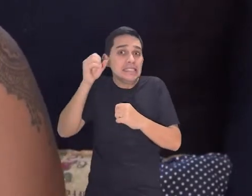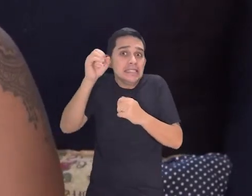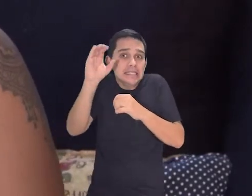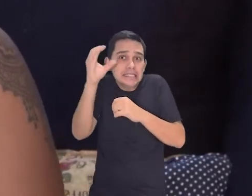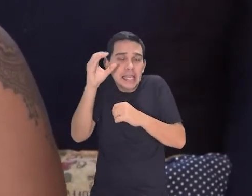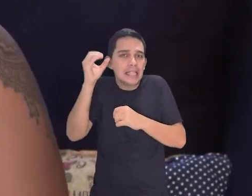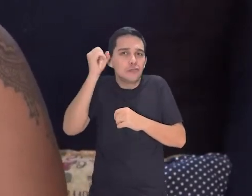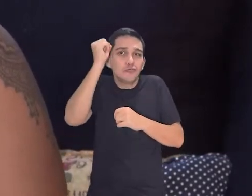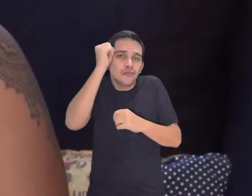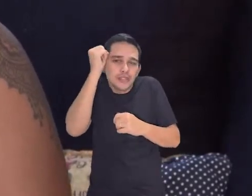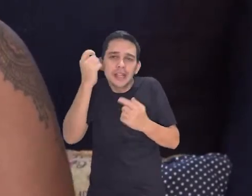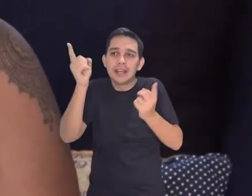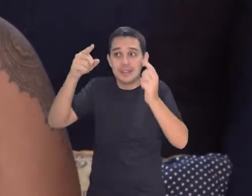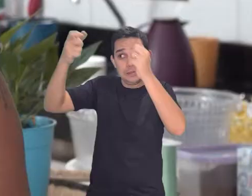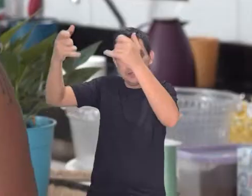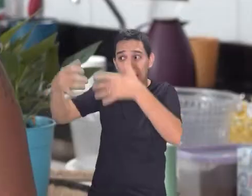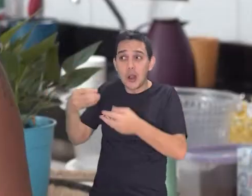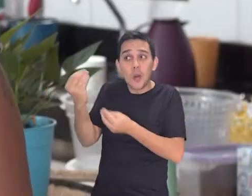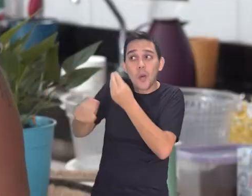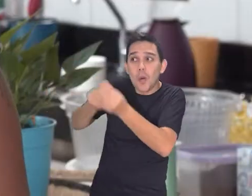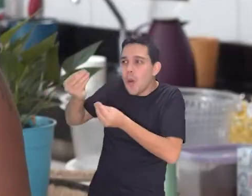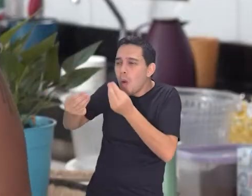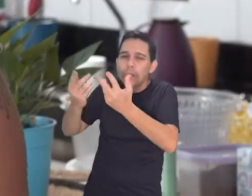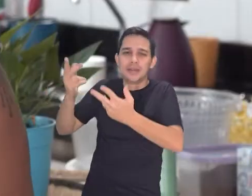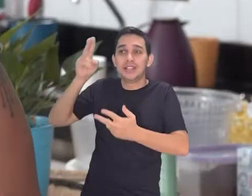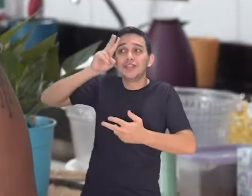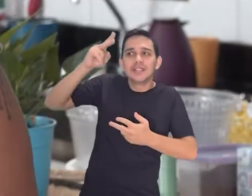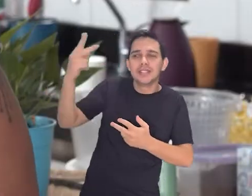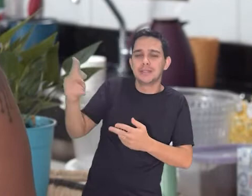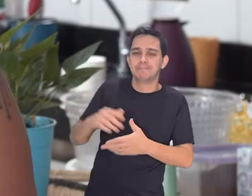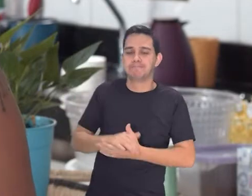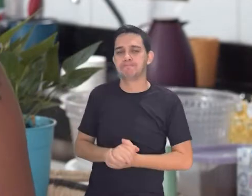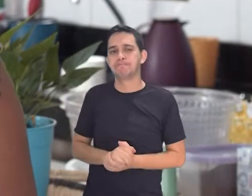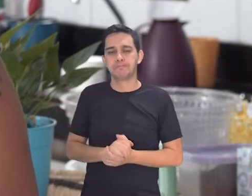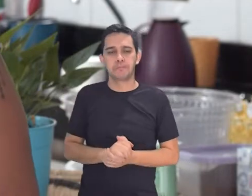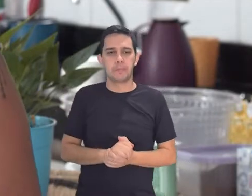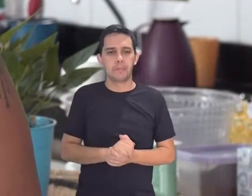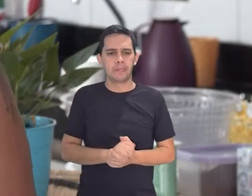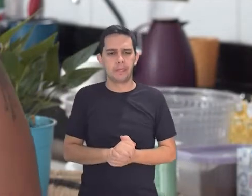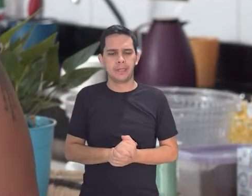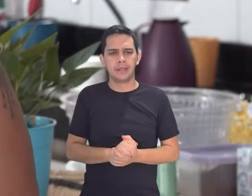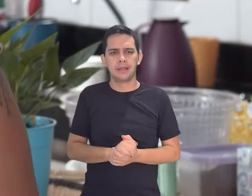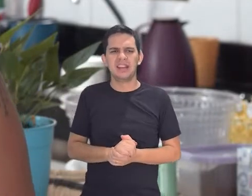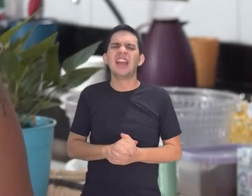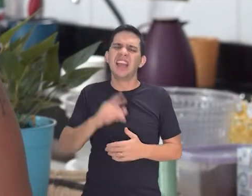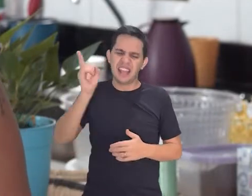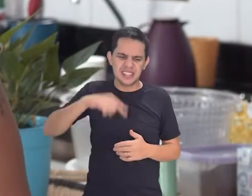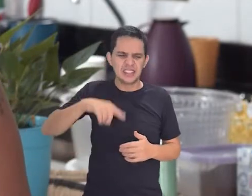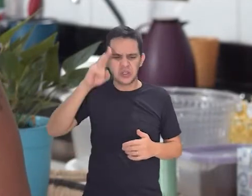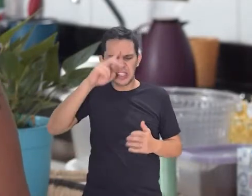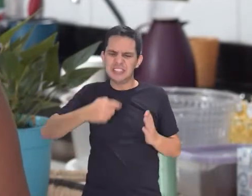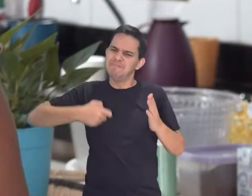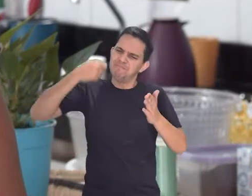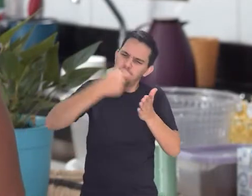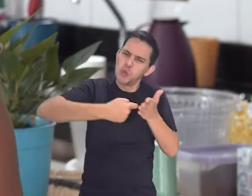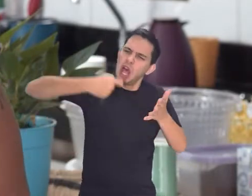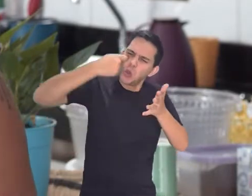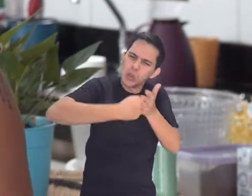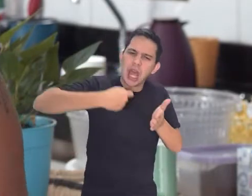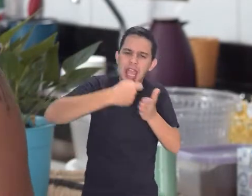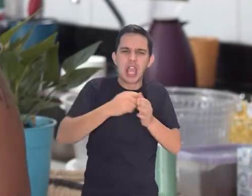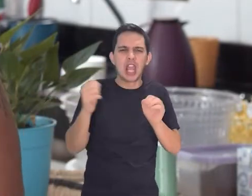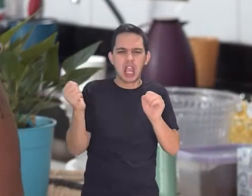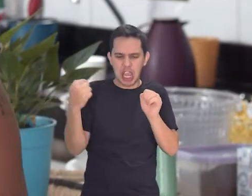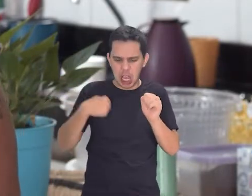experiência, a superação. Essa coisa de lutar mesmo, assim, a gente sempre teve muito isso junto, né, eu e o Rafa, mas